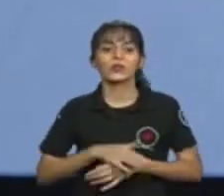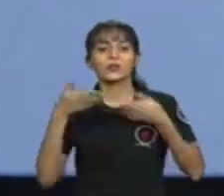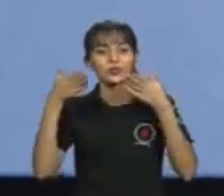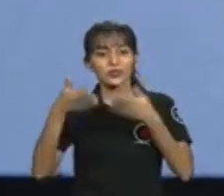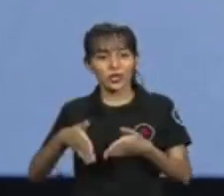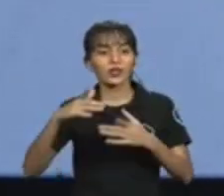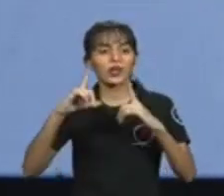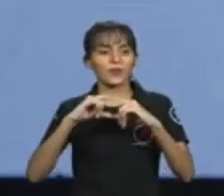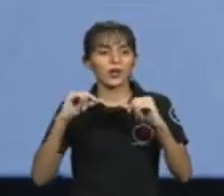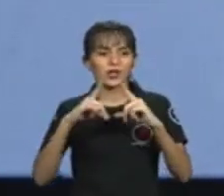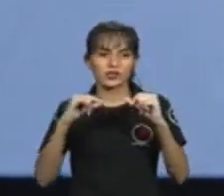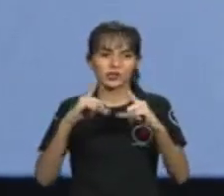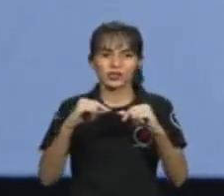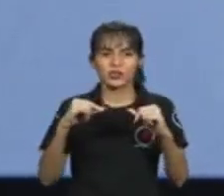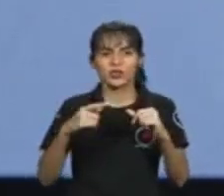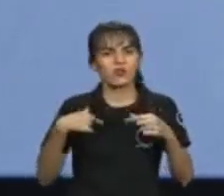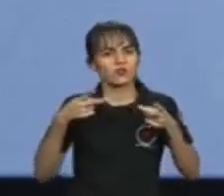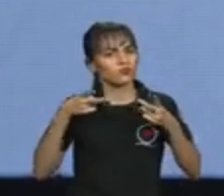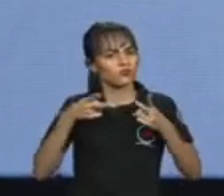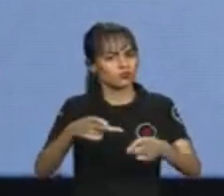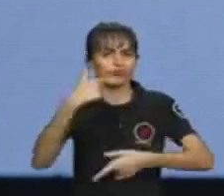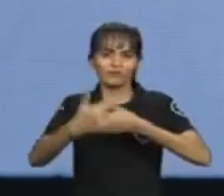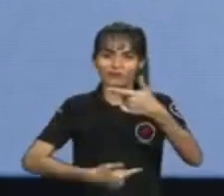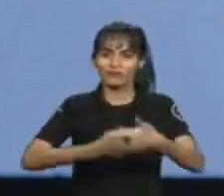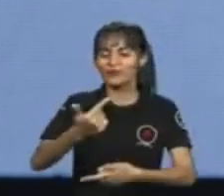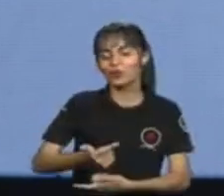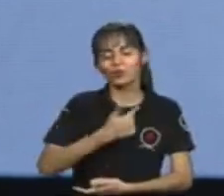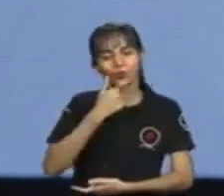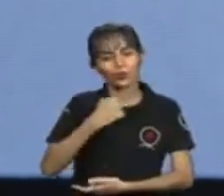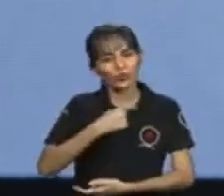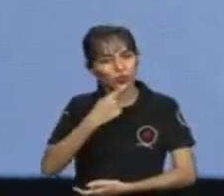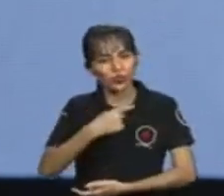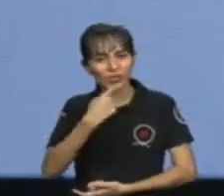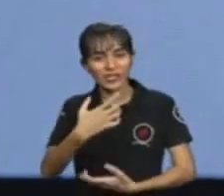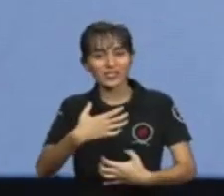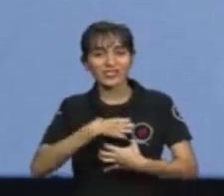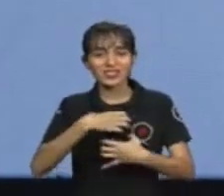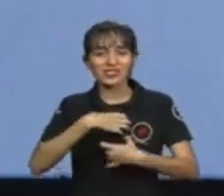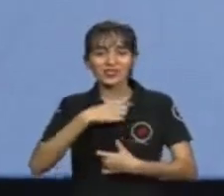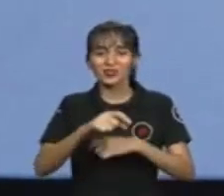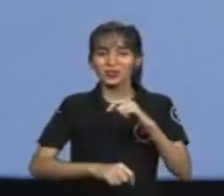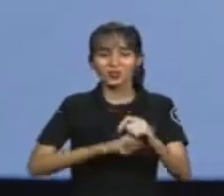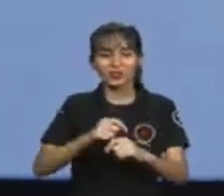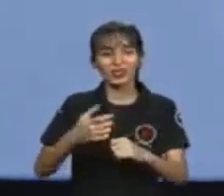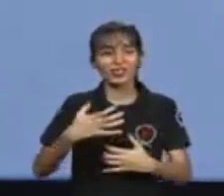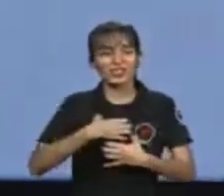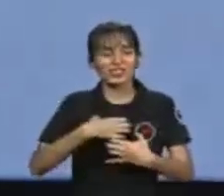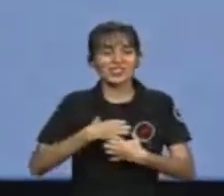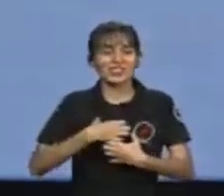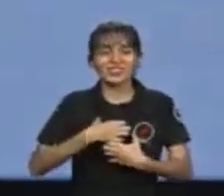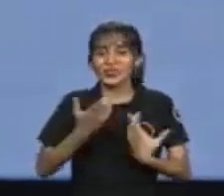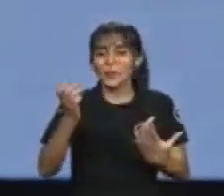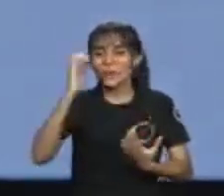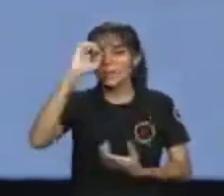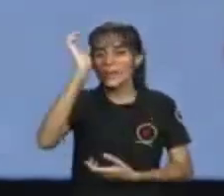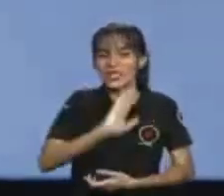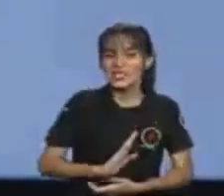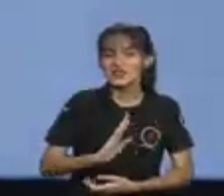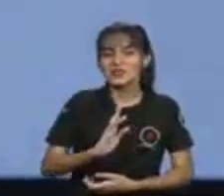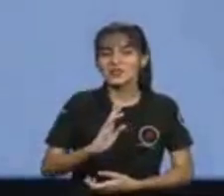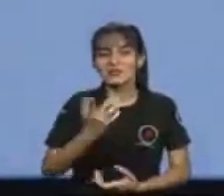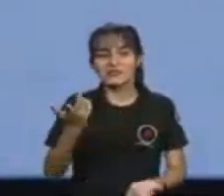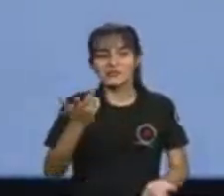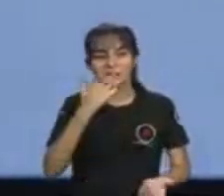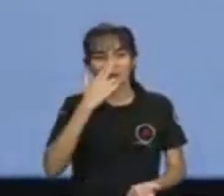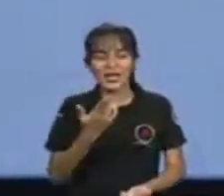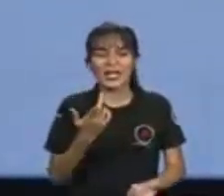em Brasília e não dar continuidade a um trabalho. E de sentir que a sensação que eu tinha é que o Brasil tinha sido descoberto